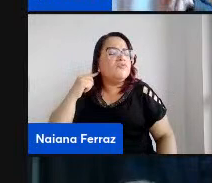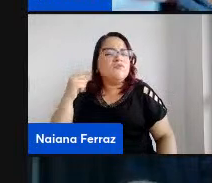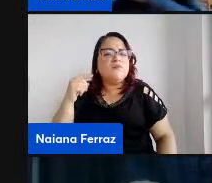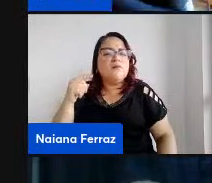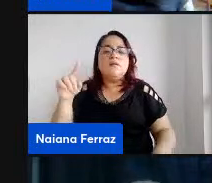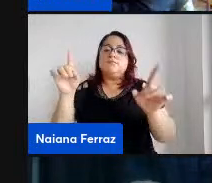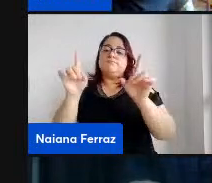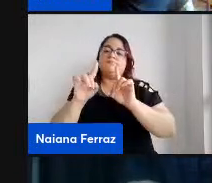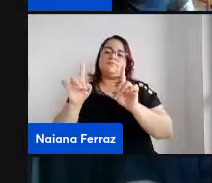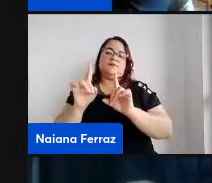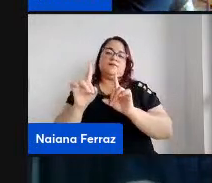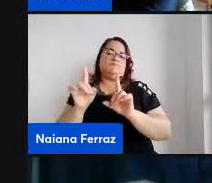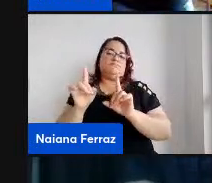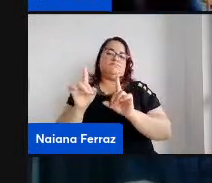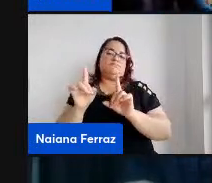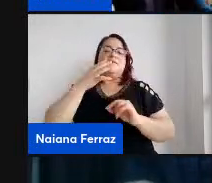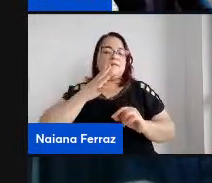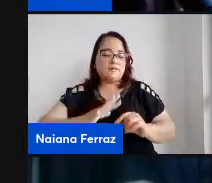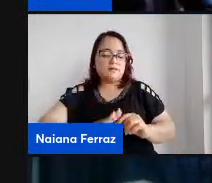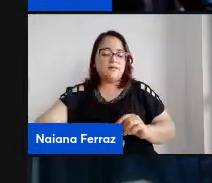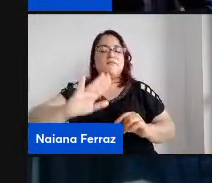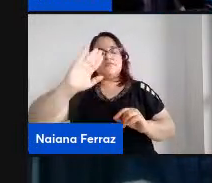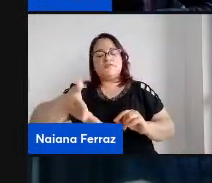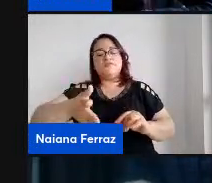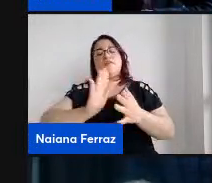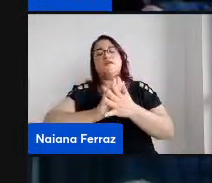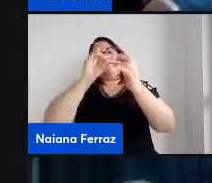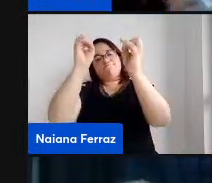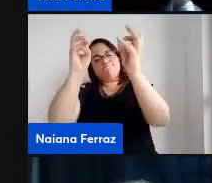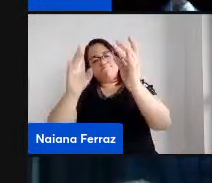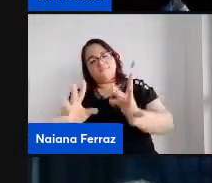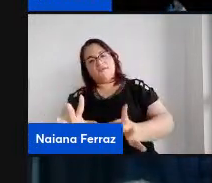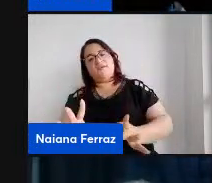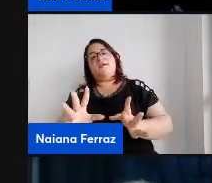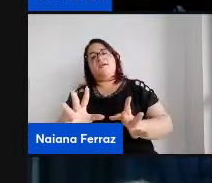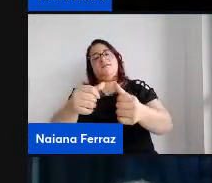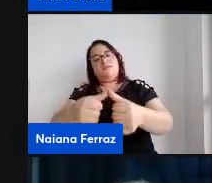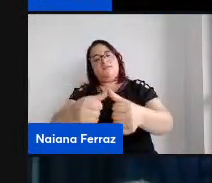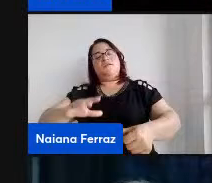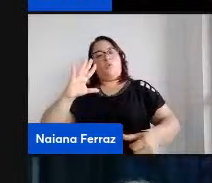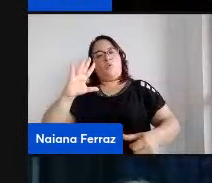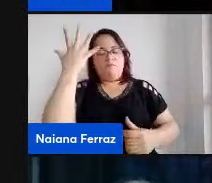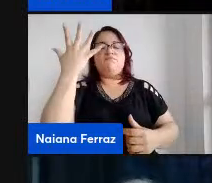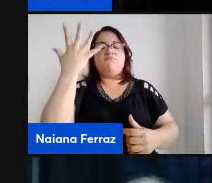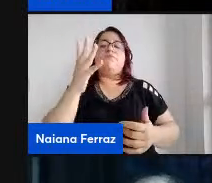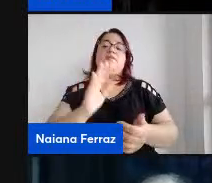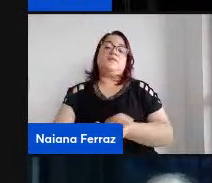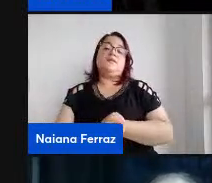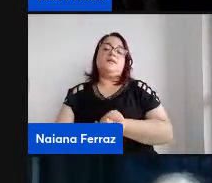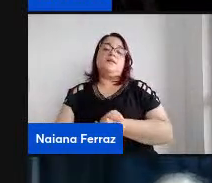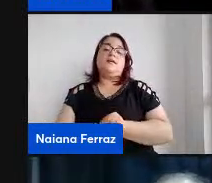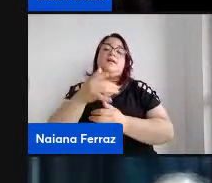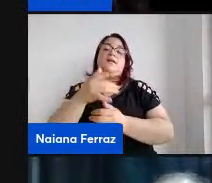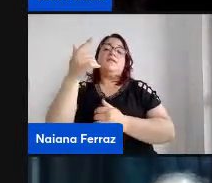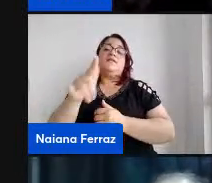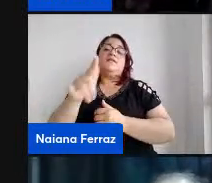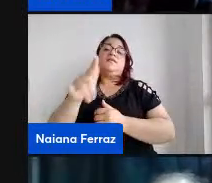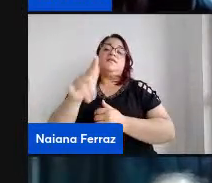já mencionada aqui neste evento, não tem